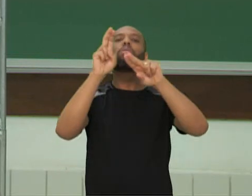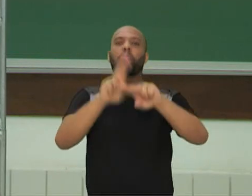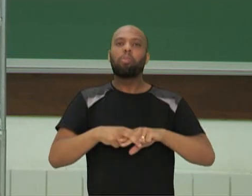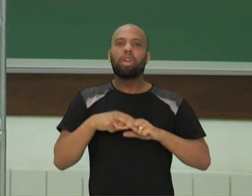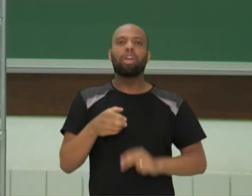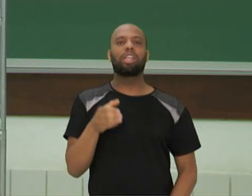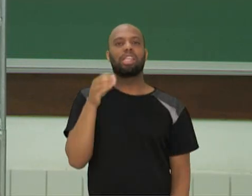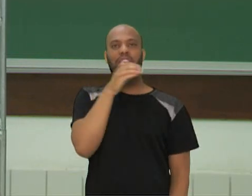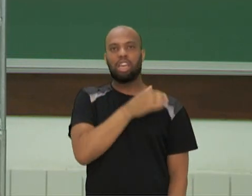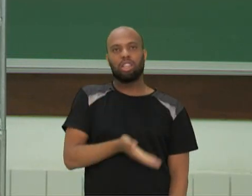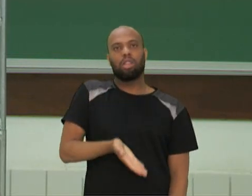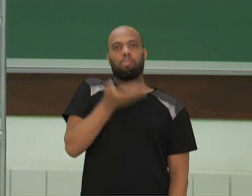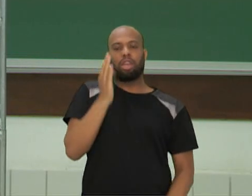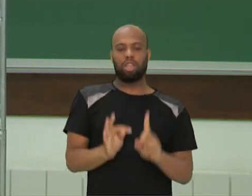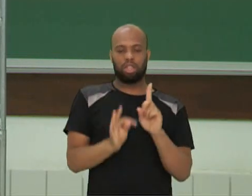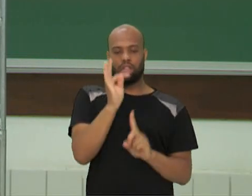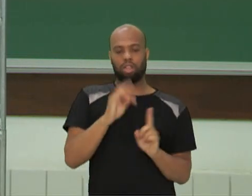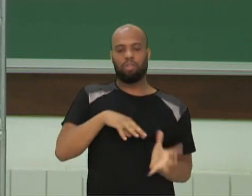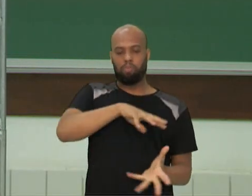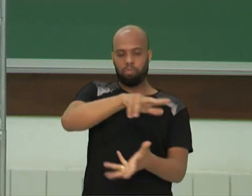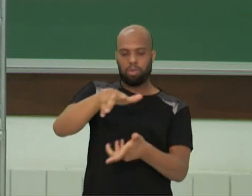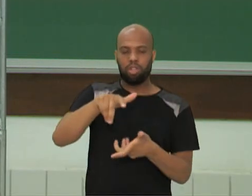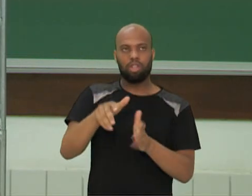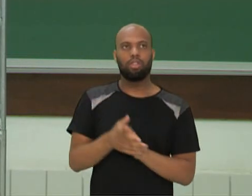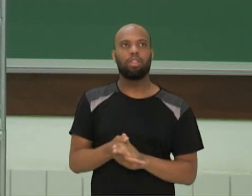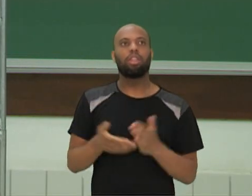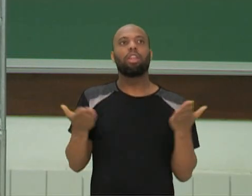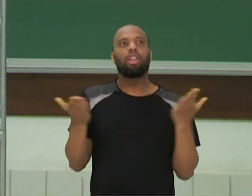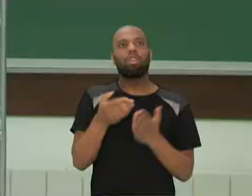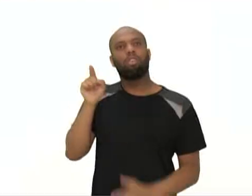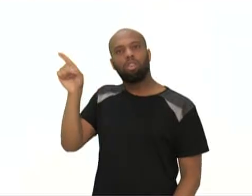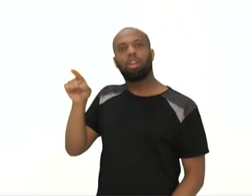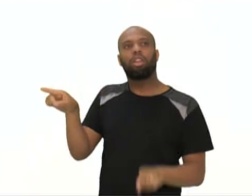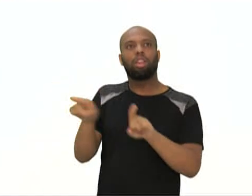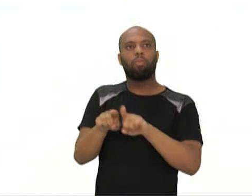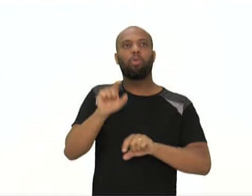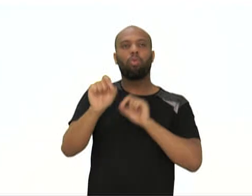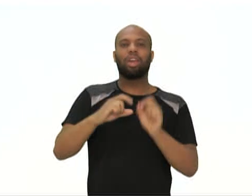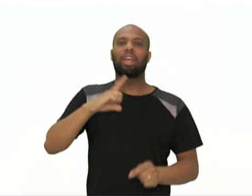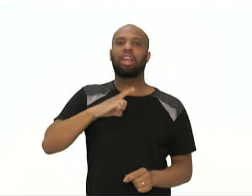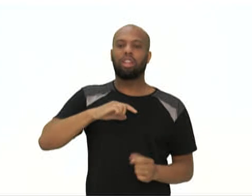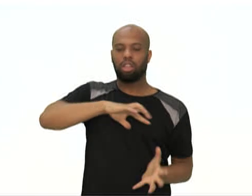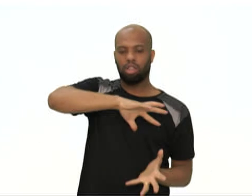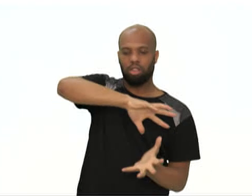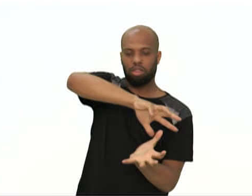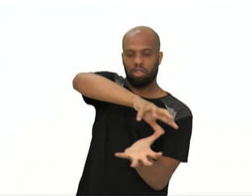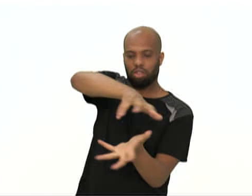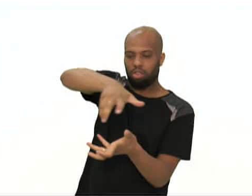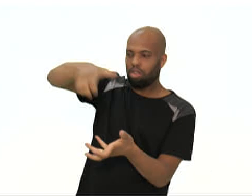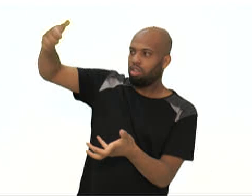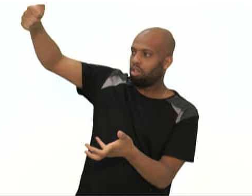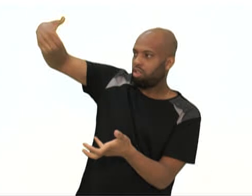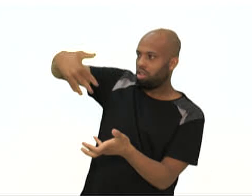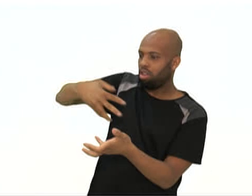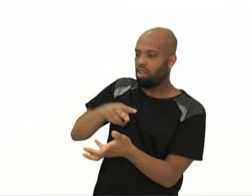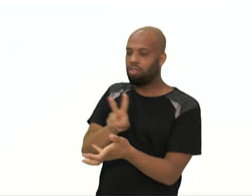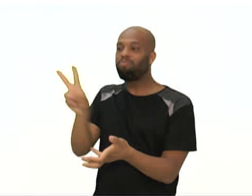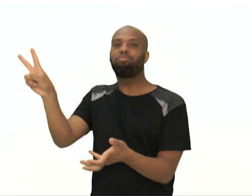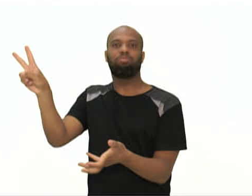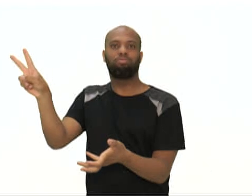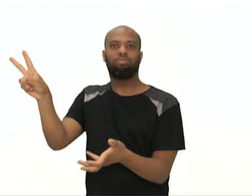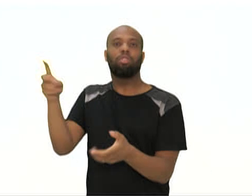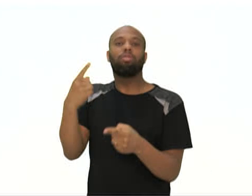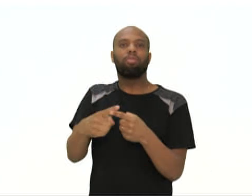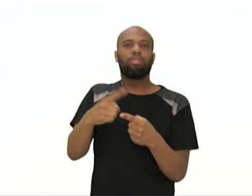das temperaturas do nosso planeta. E agora aqui a gente vai tratar também do efeito estufa. O